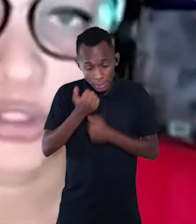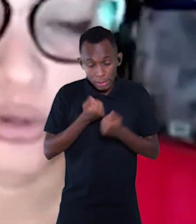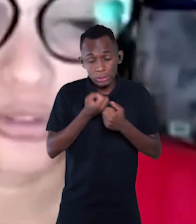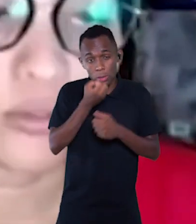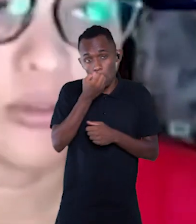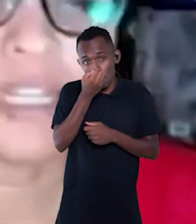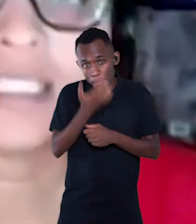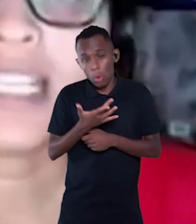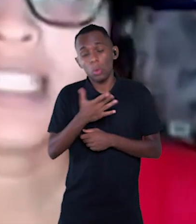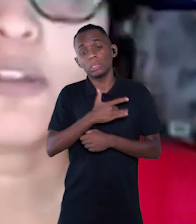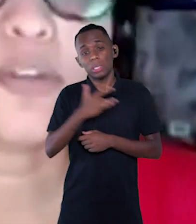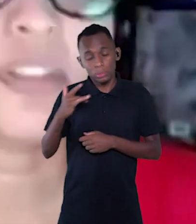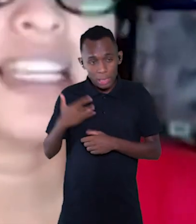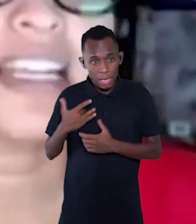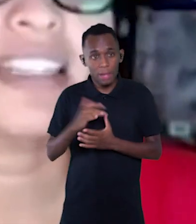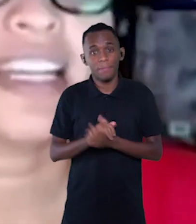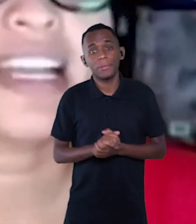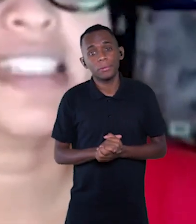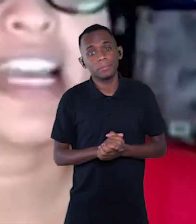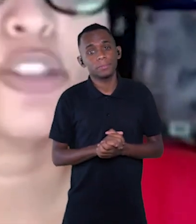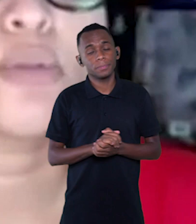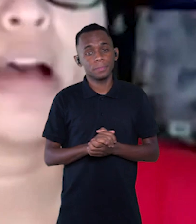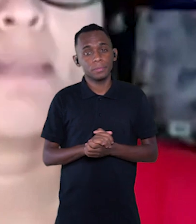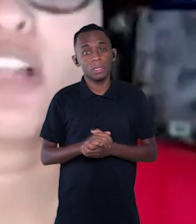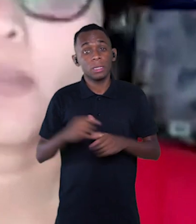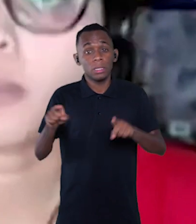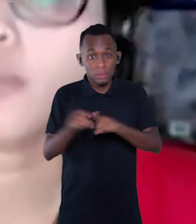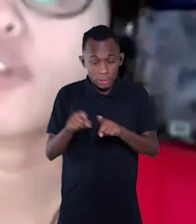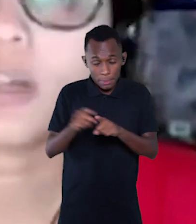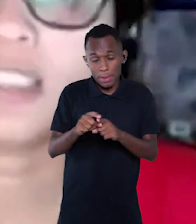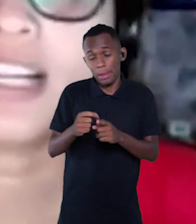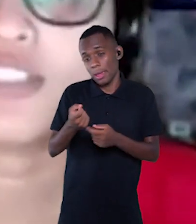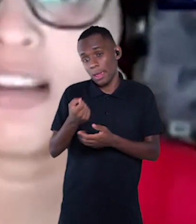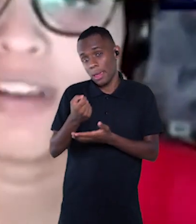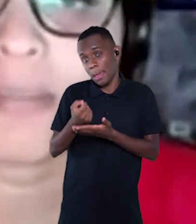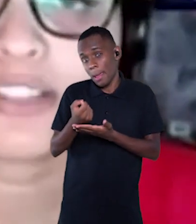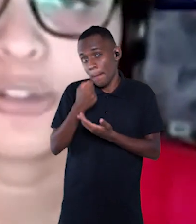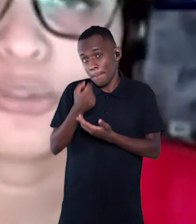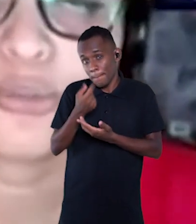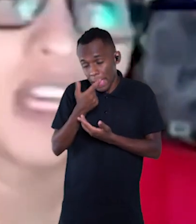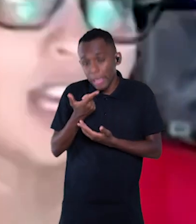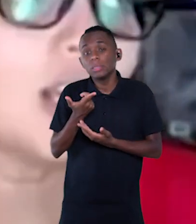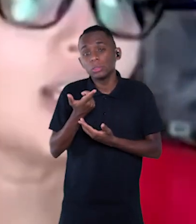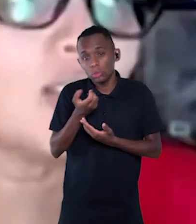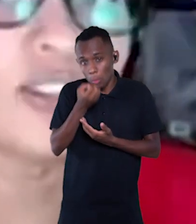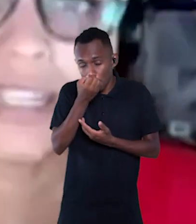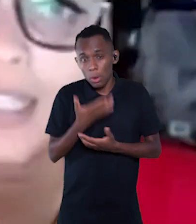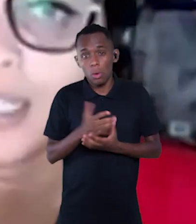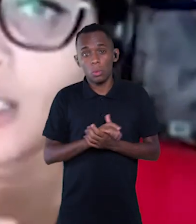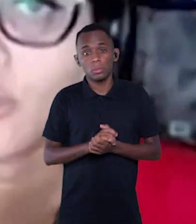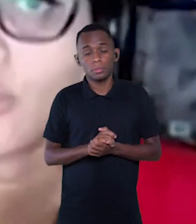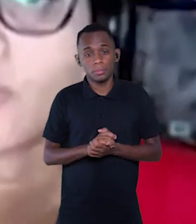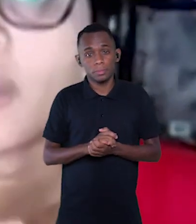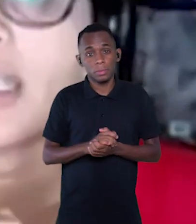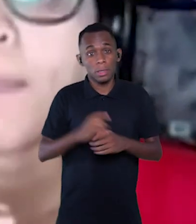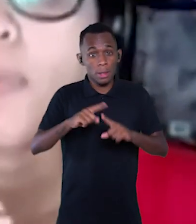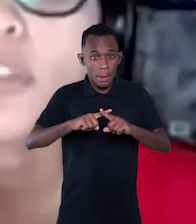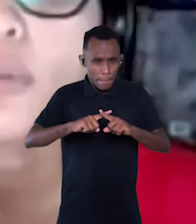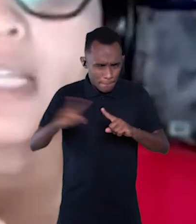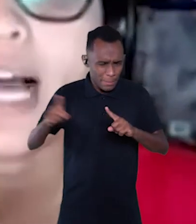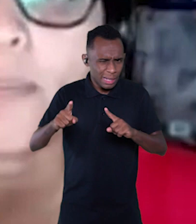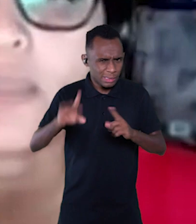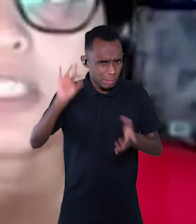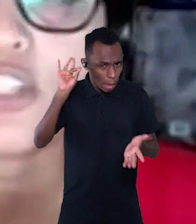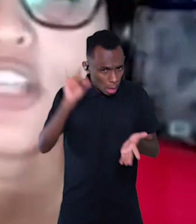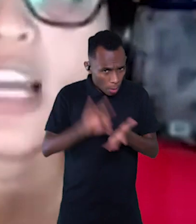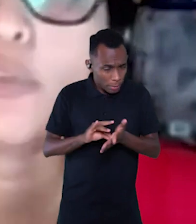sem agrotóxico, dessas pessoas terem acesso a medicamentos de qualidade na farmácia do SUS. Só que isso, na ponta